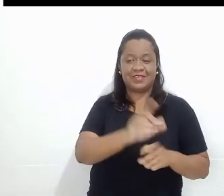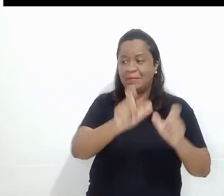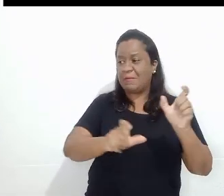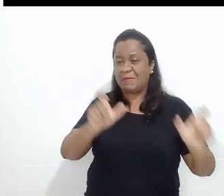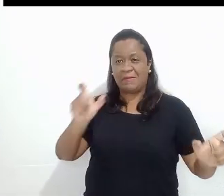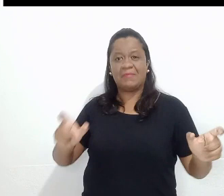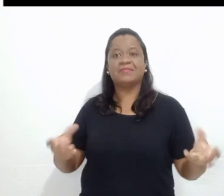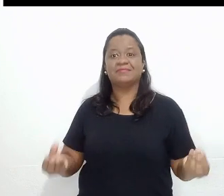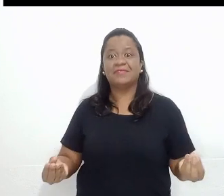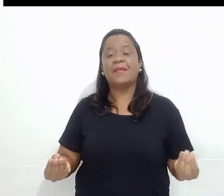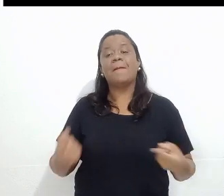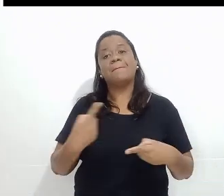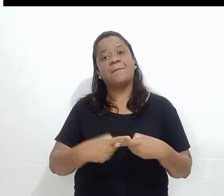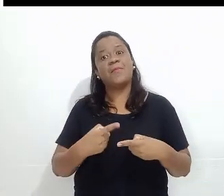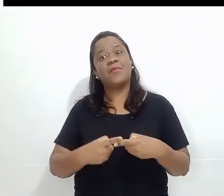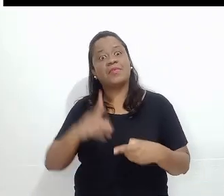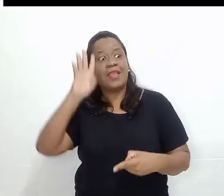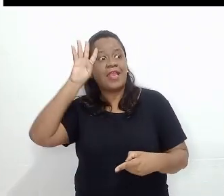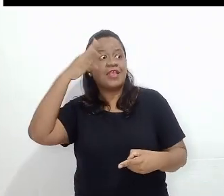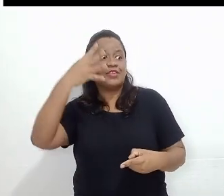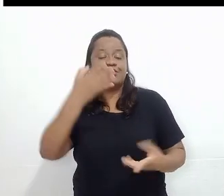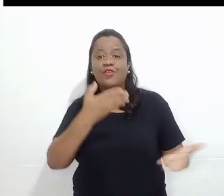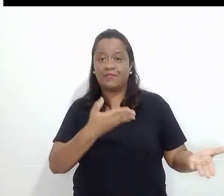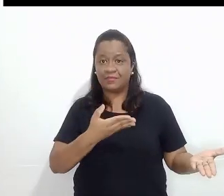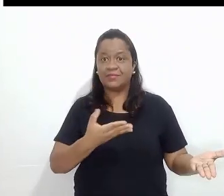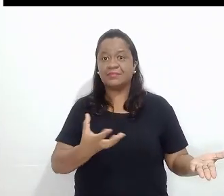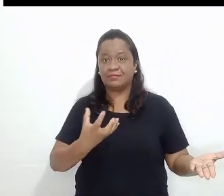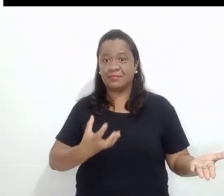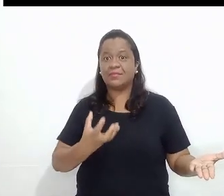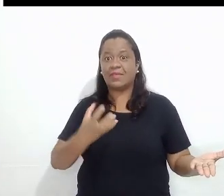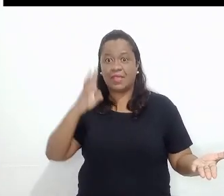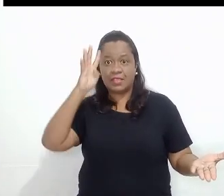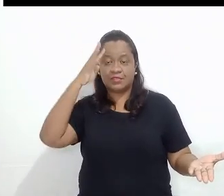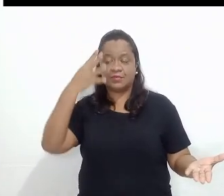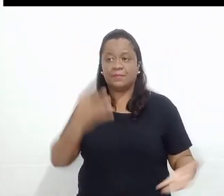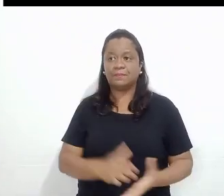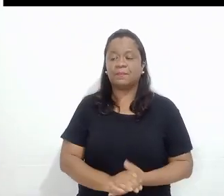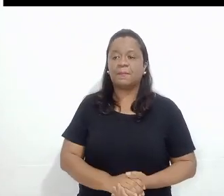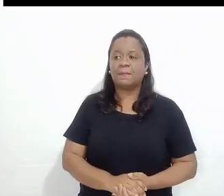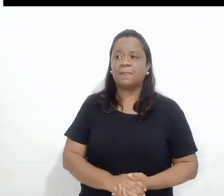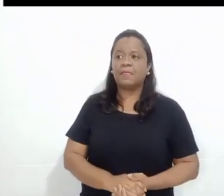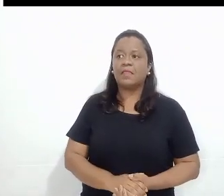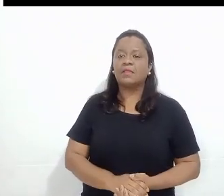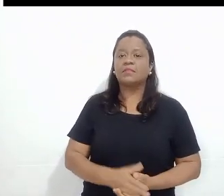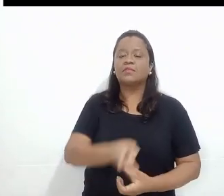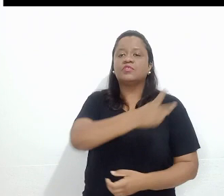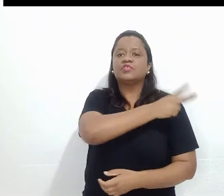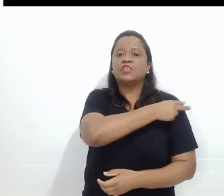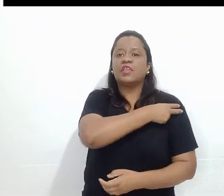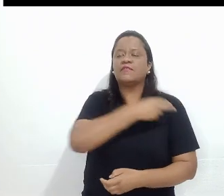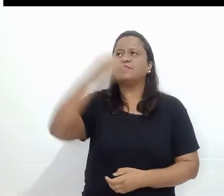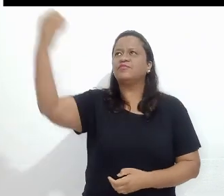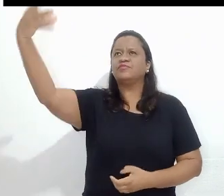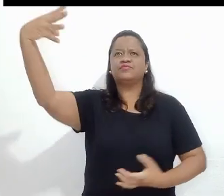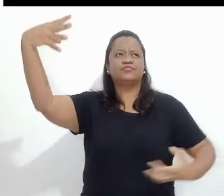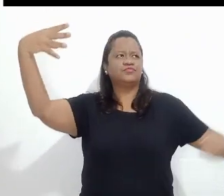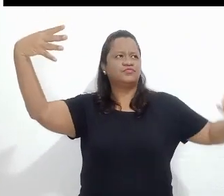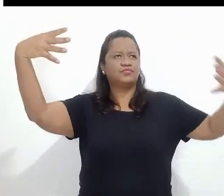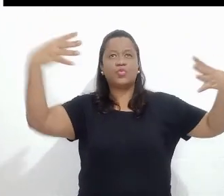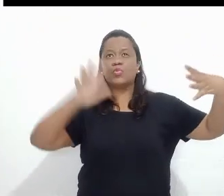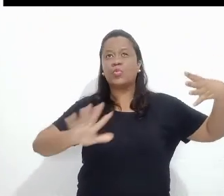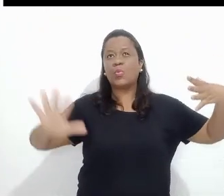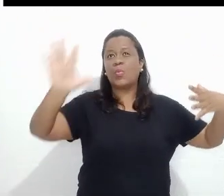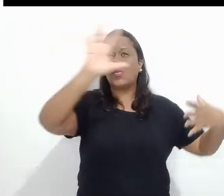decidiu. Então, o gaffer é o chefe da equipe de iluminação, tá? Ele executa toda a luz que o